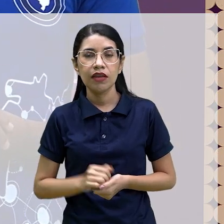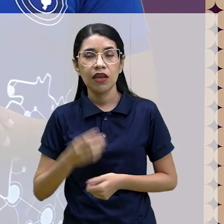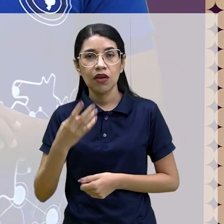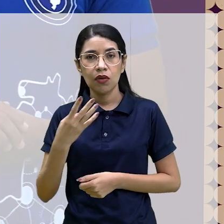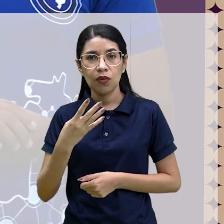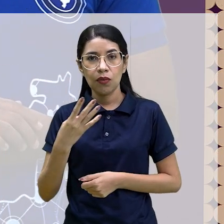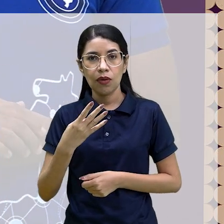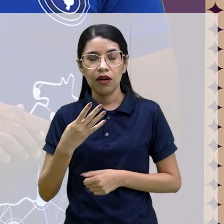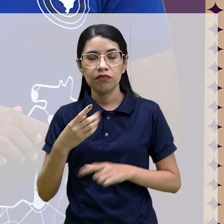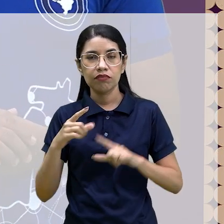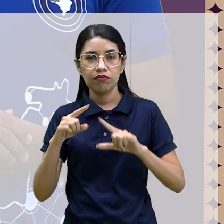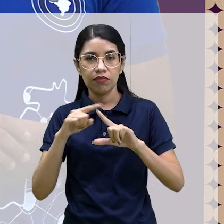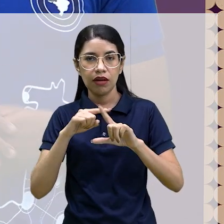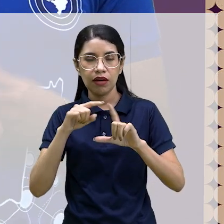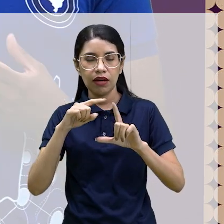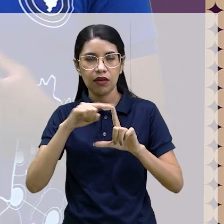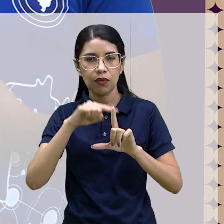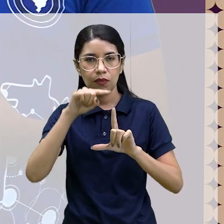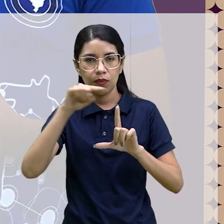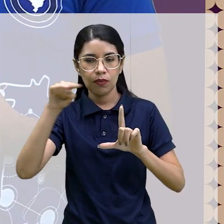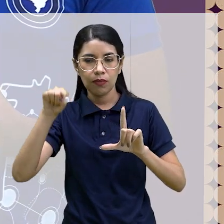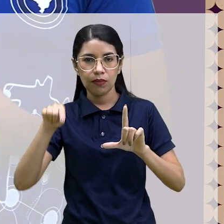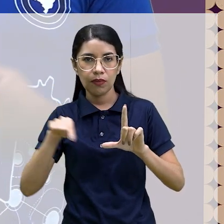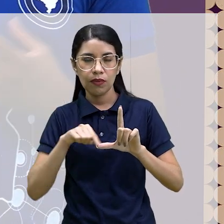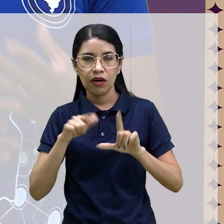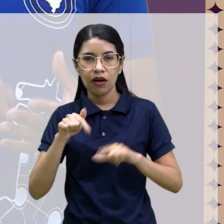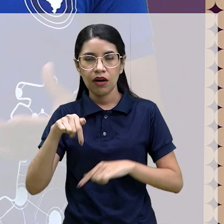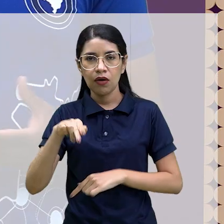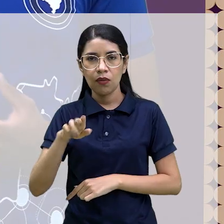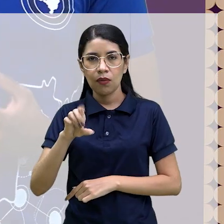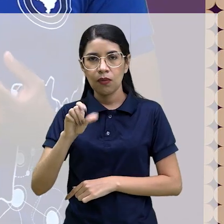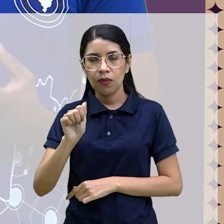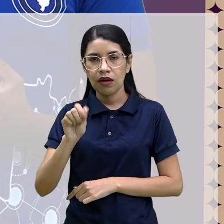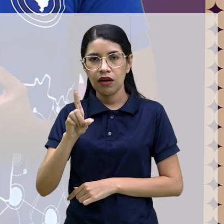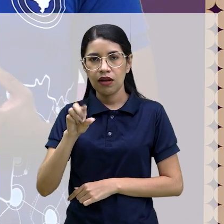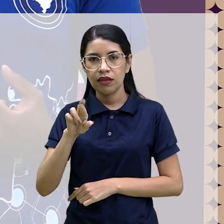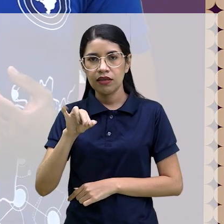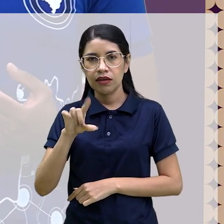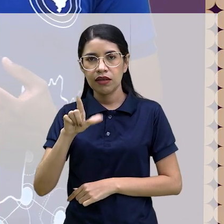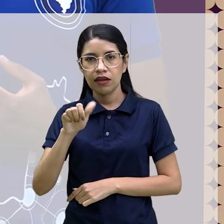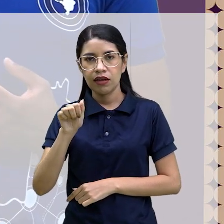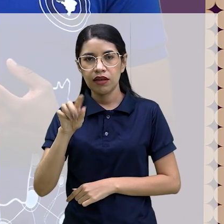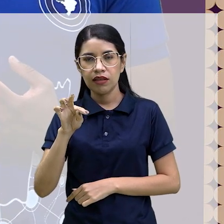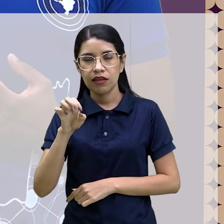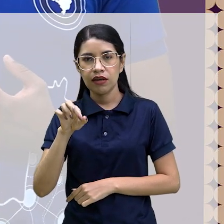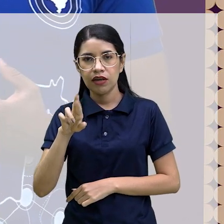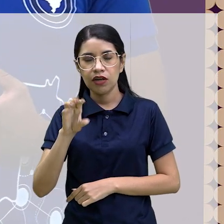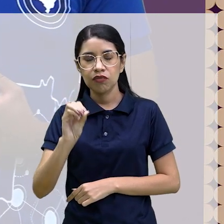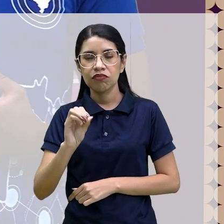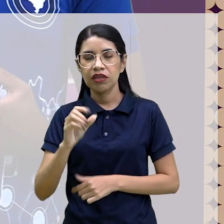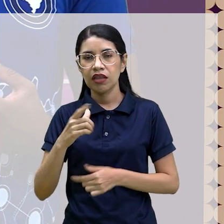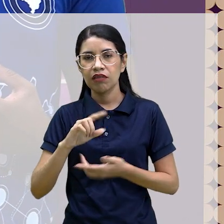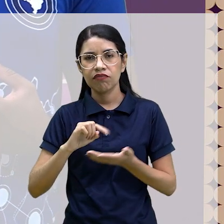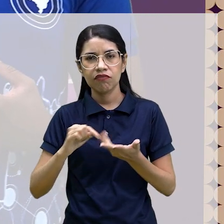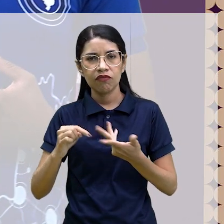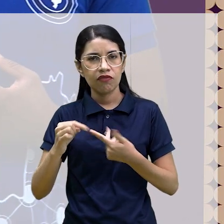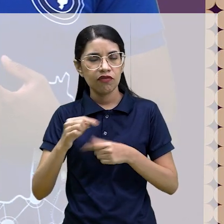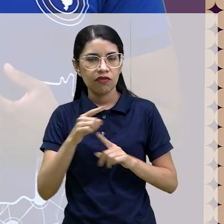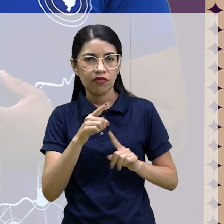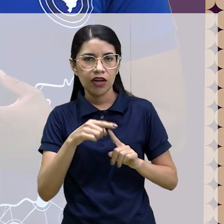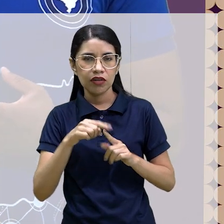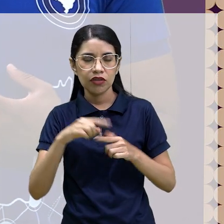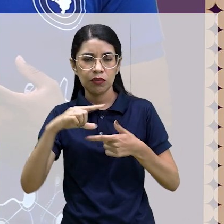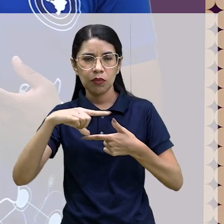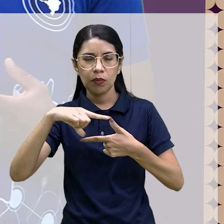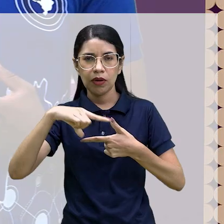ter o quadrilátero, né? E aqui nós vamos ter várias figuras, o quadrado, o paralelograma,